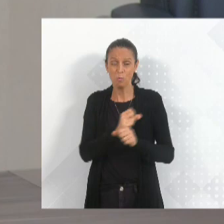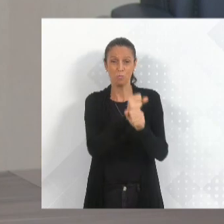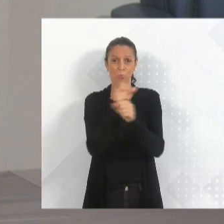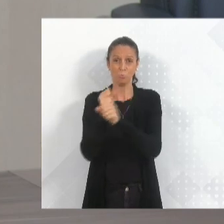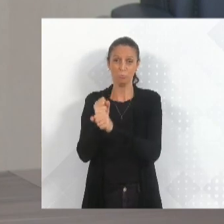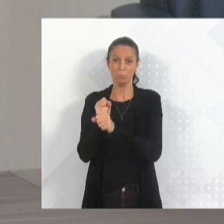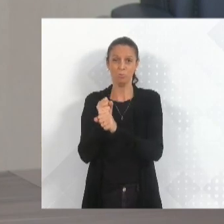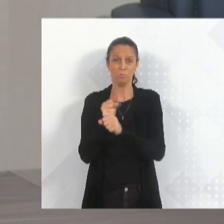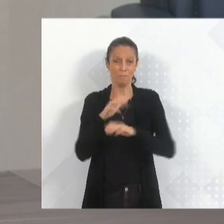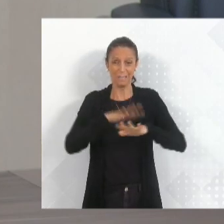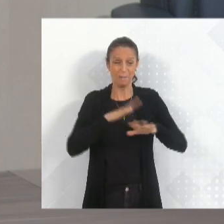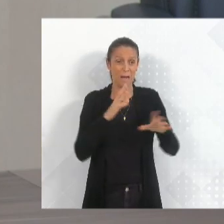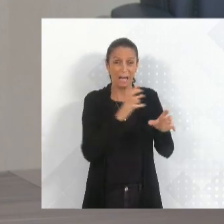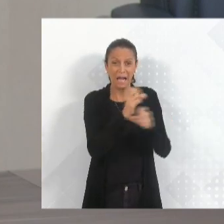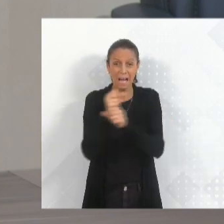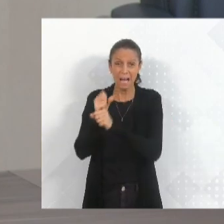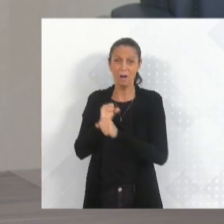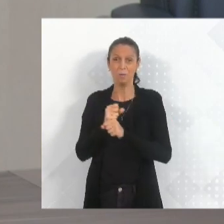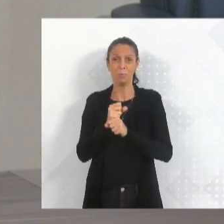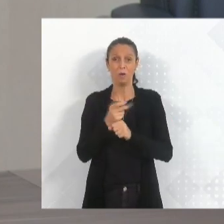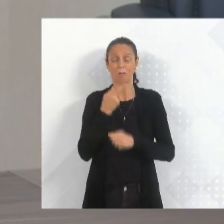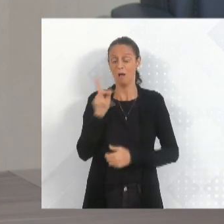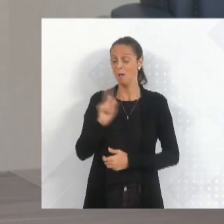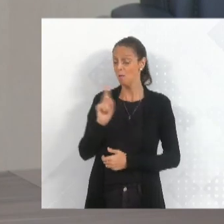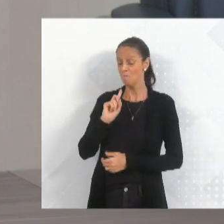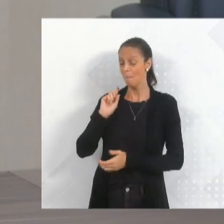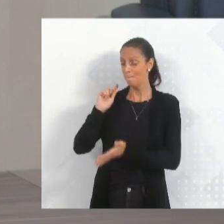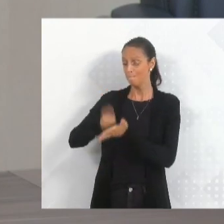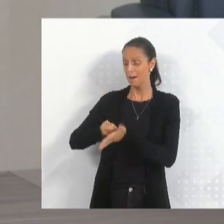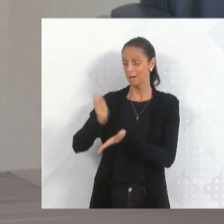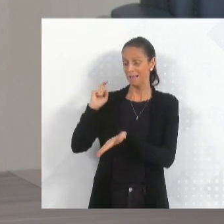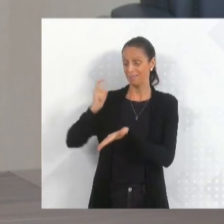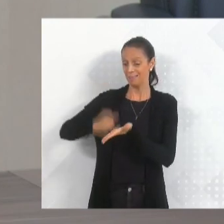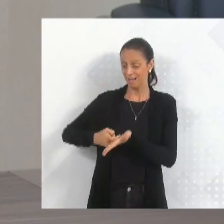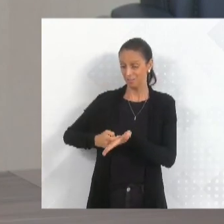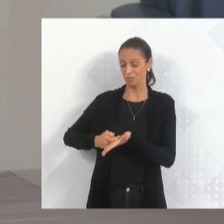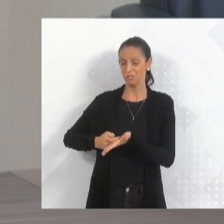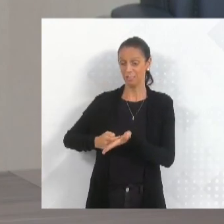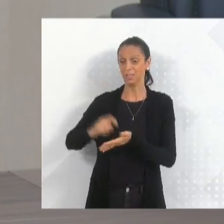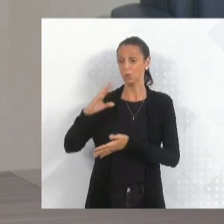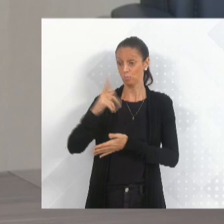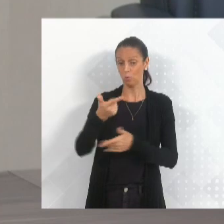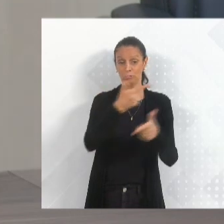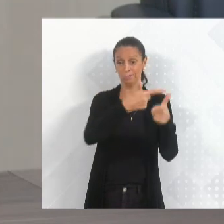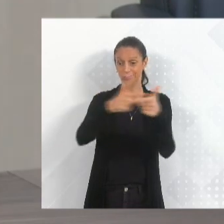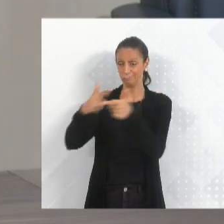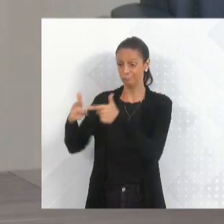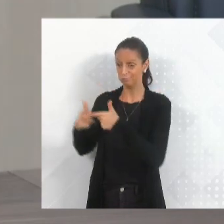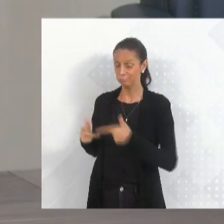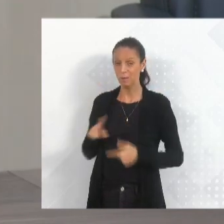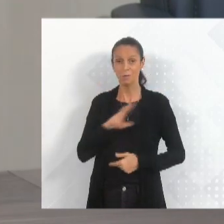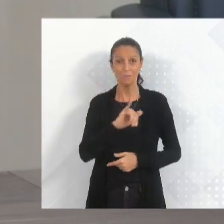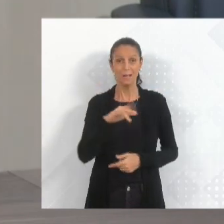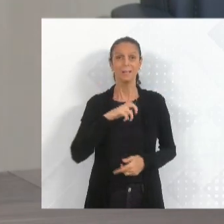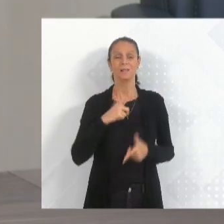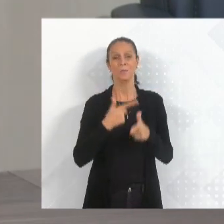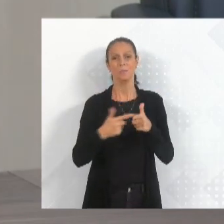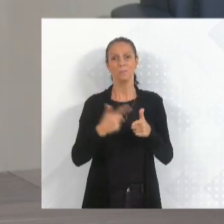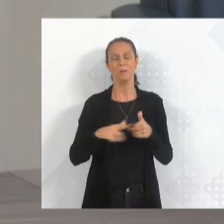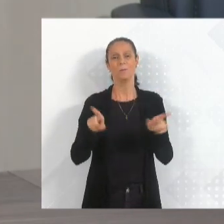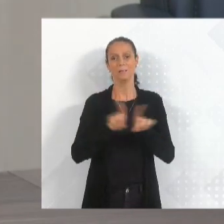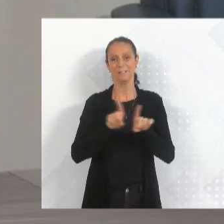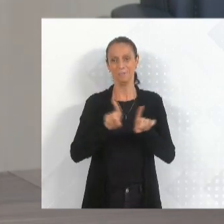e se eu deixar de pagar a taxa, que é um serviço divisível, eu vou estar praticando uma renúncia de receita. Agora,